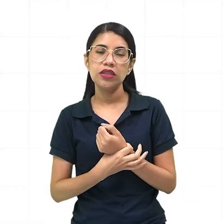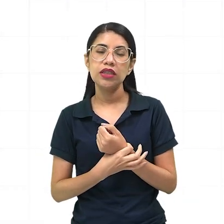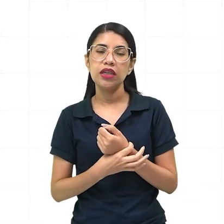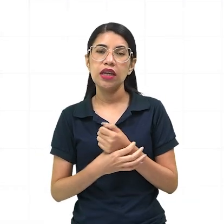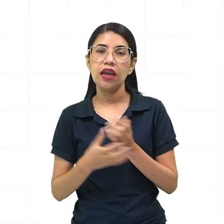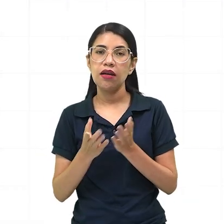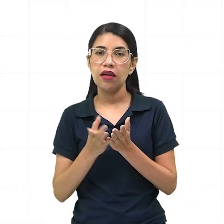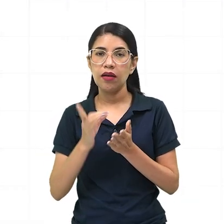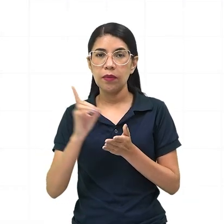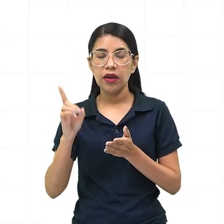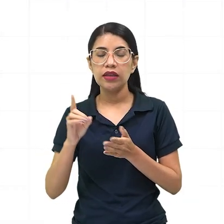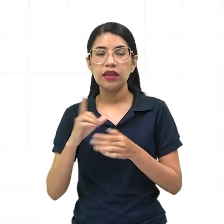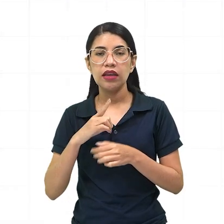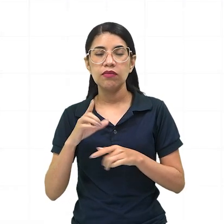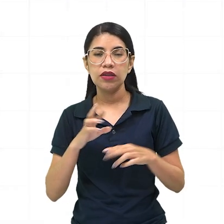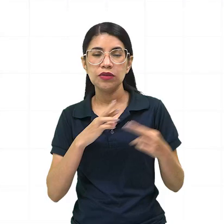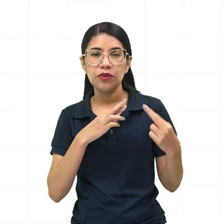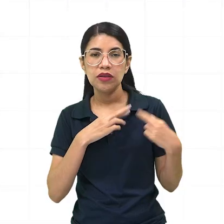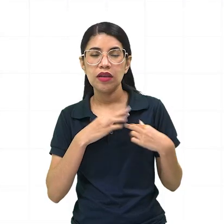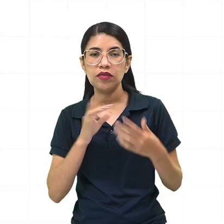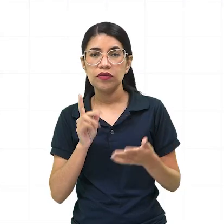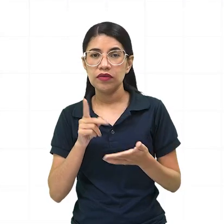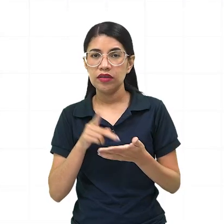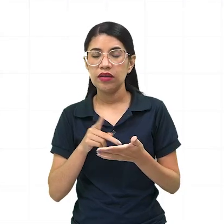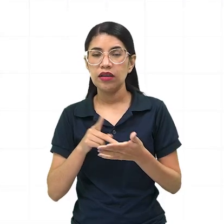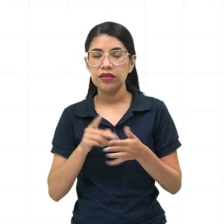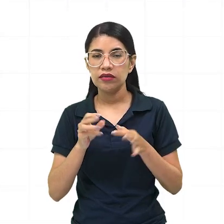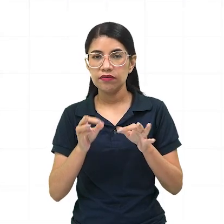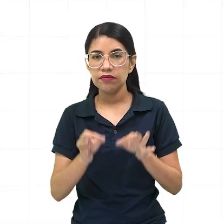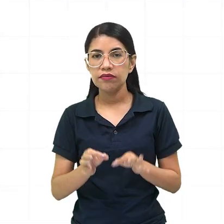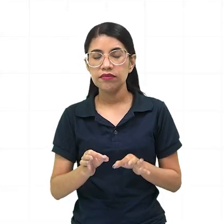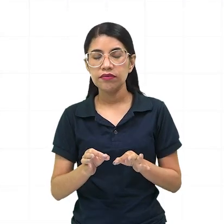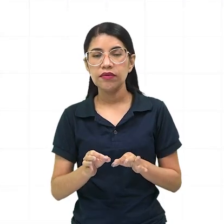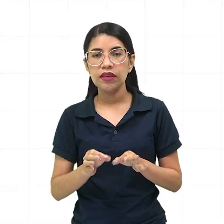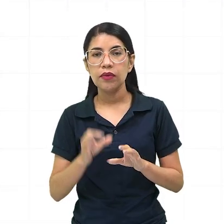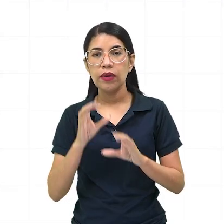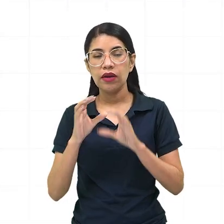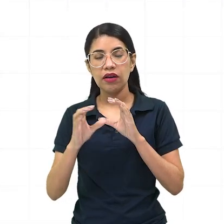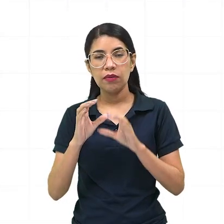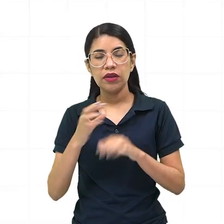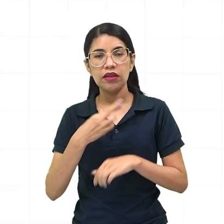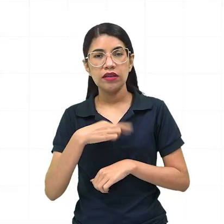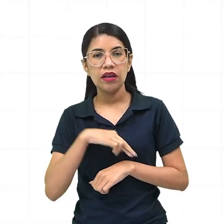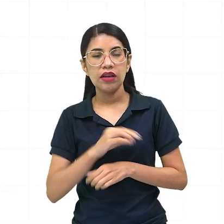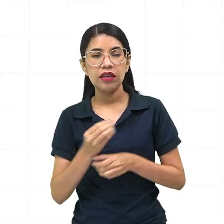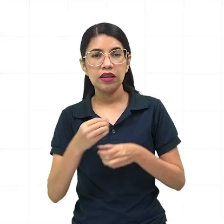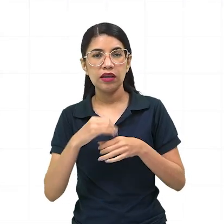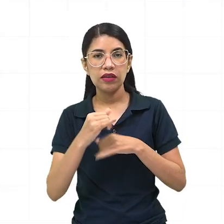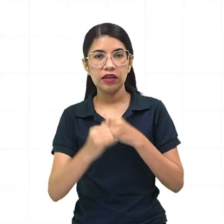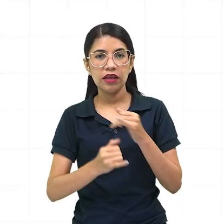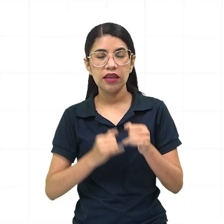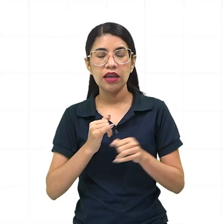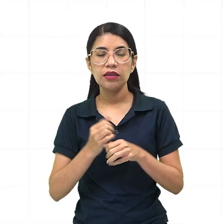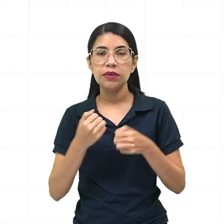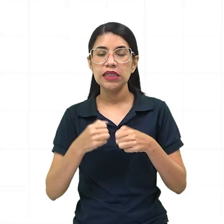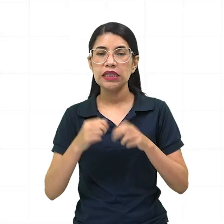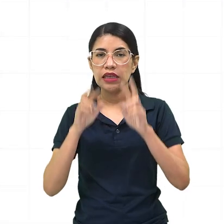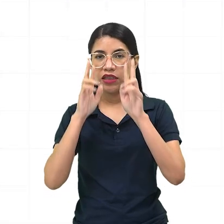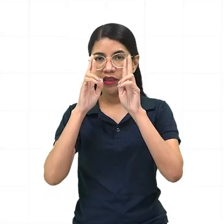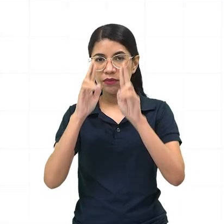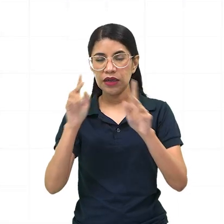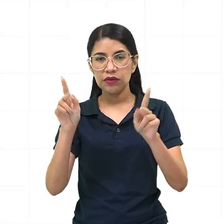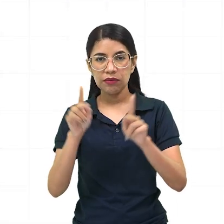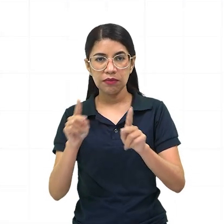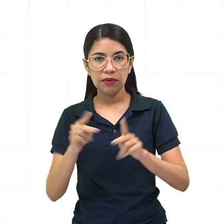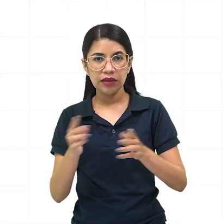sejam transmitidas com responsabilidade e verdade. A comunicação religiosa online deve promover o respeito e a paz.